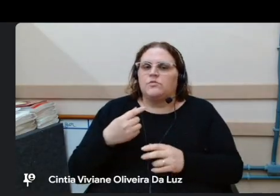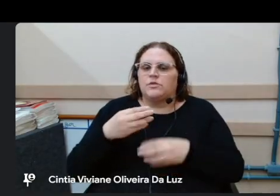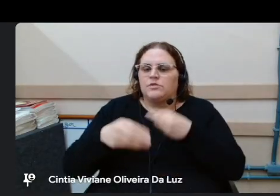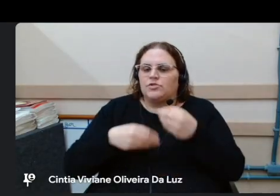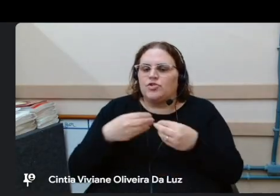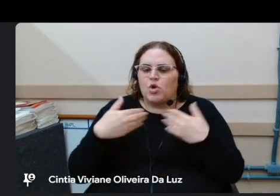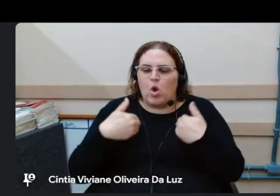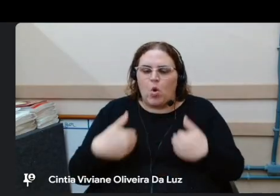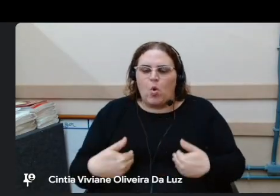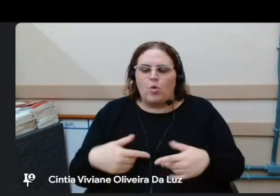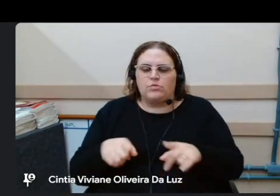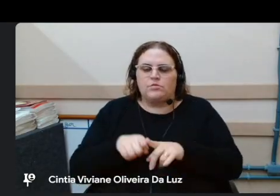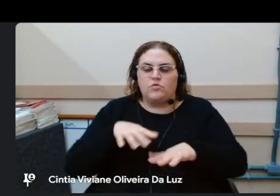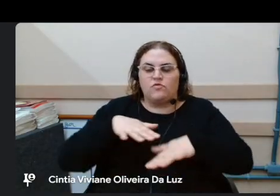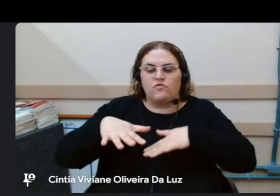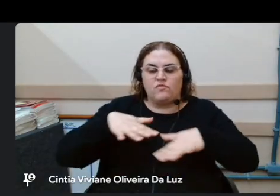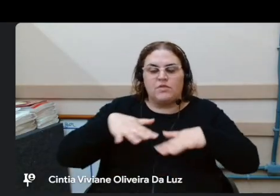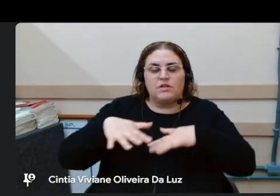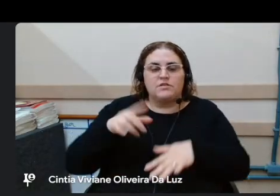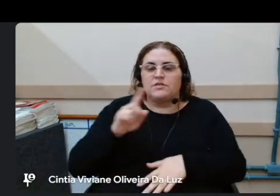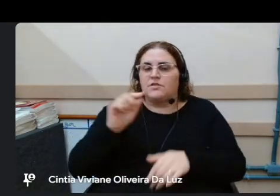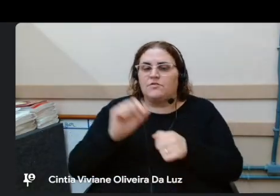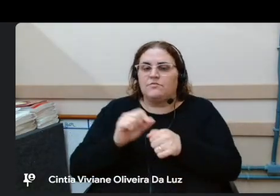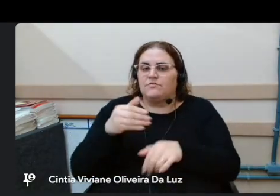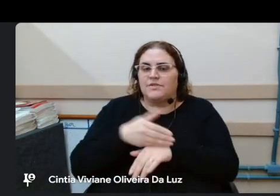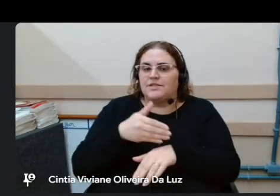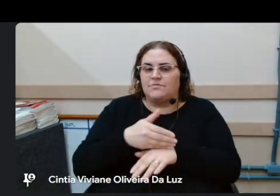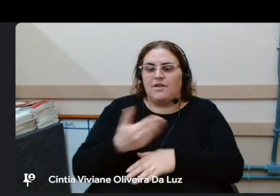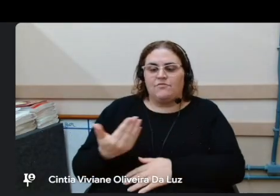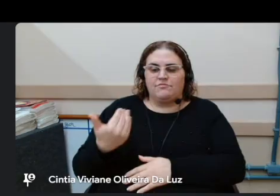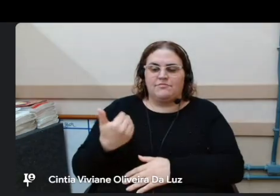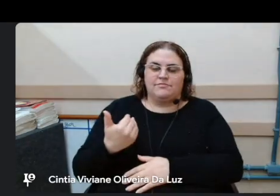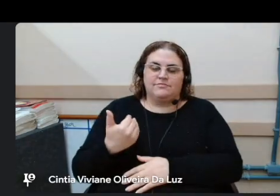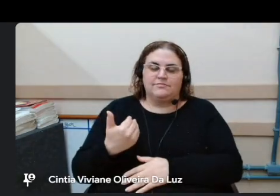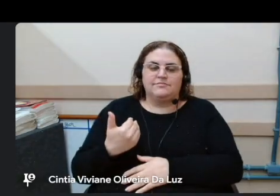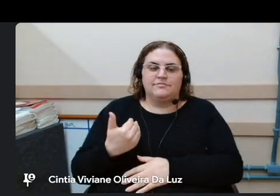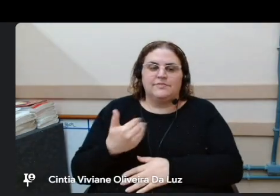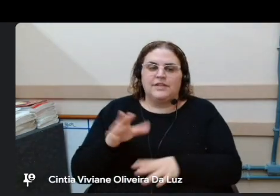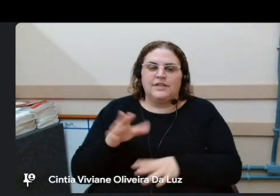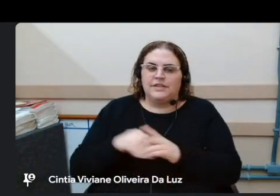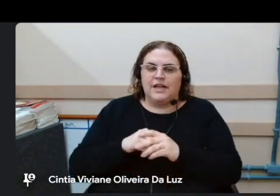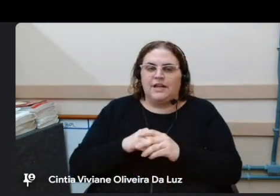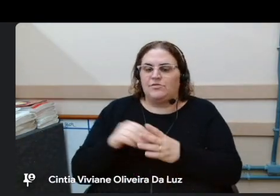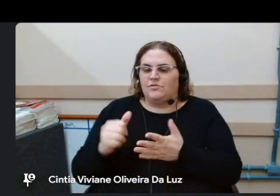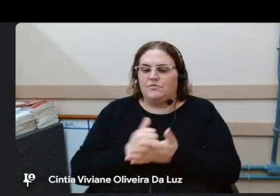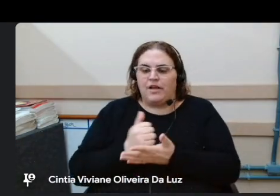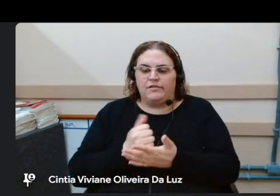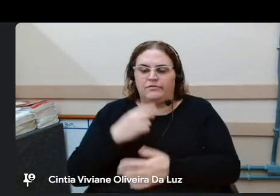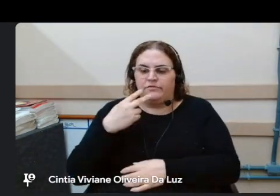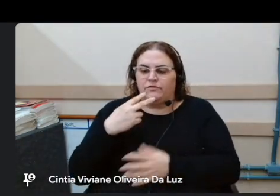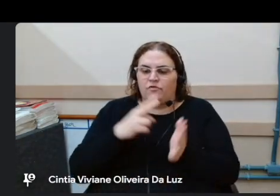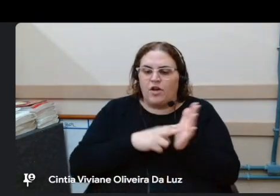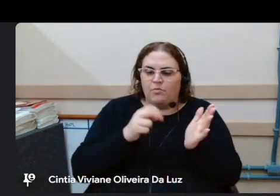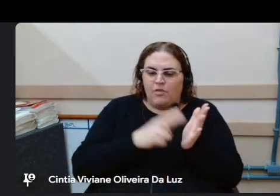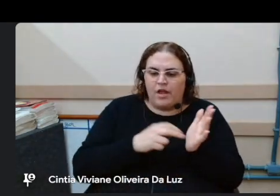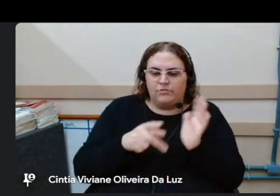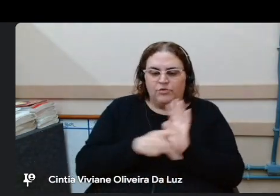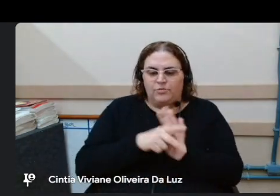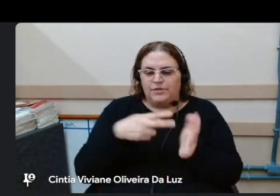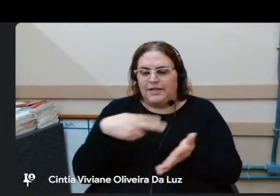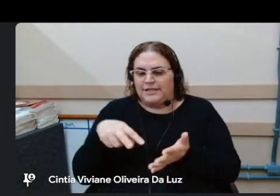profusão de Corpos e de movimentos também que não participavam dentro de um repertório ou de um